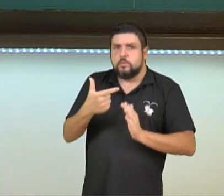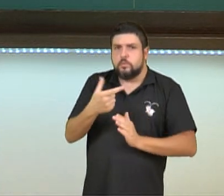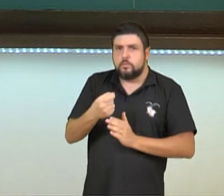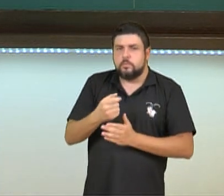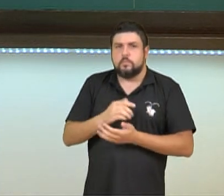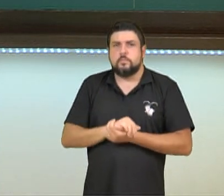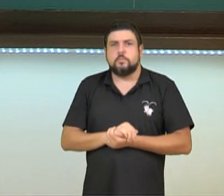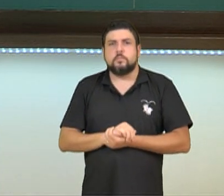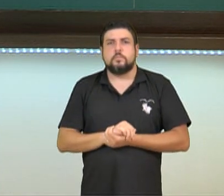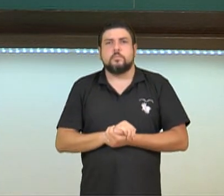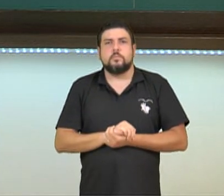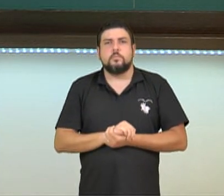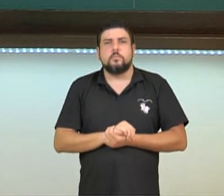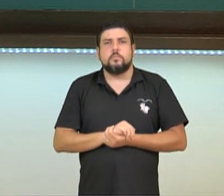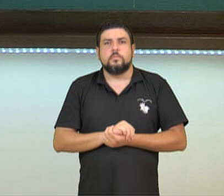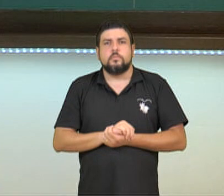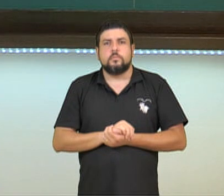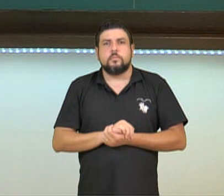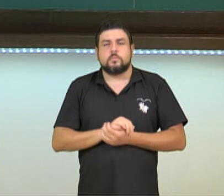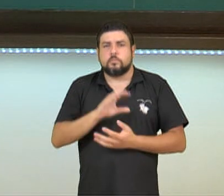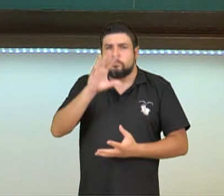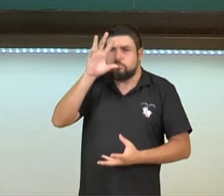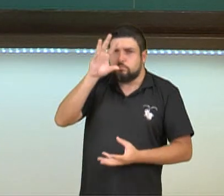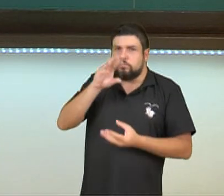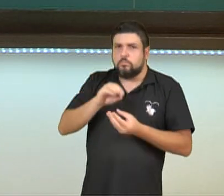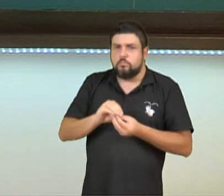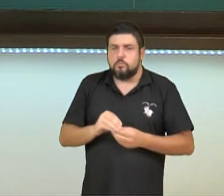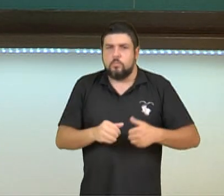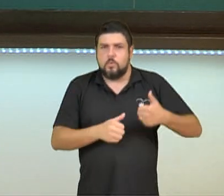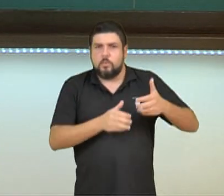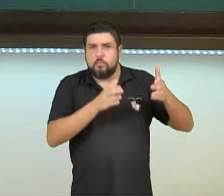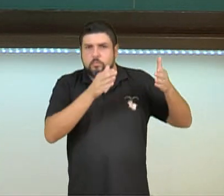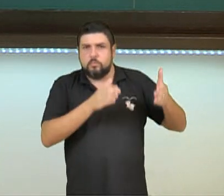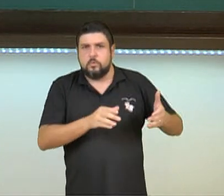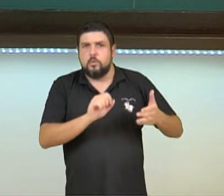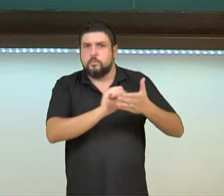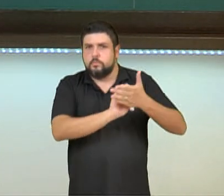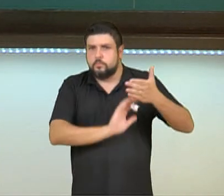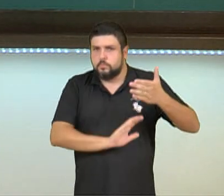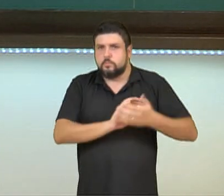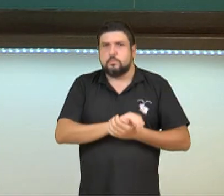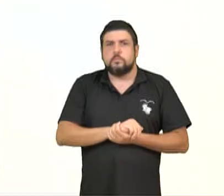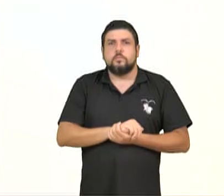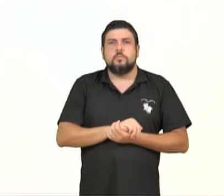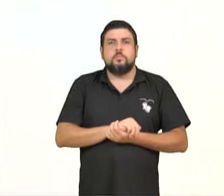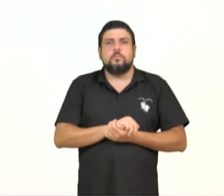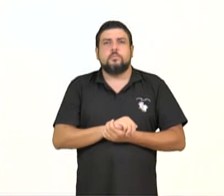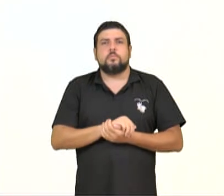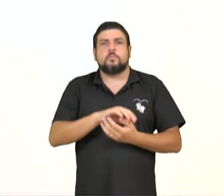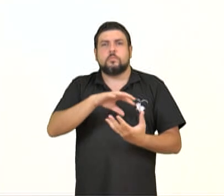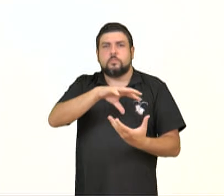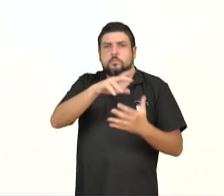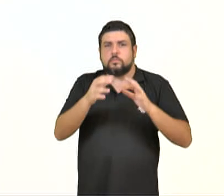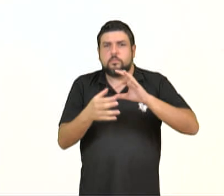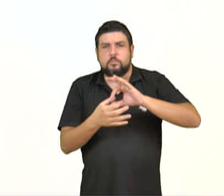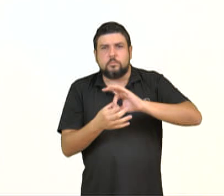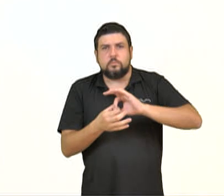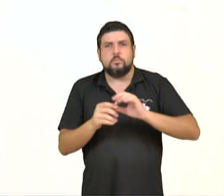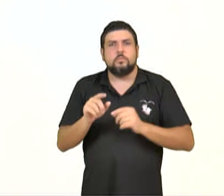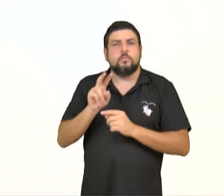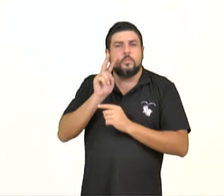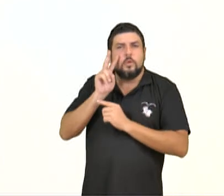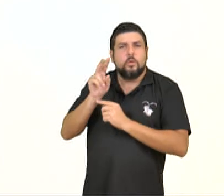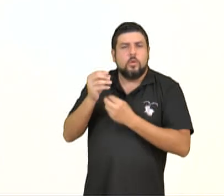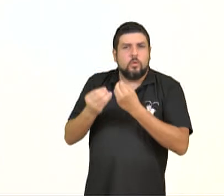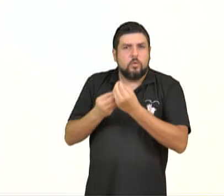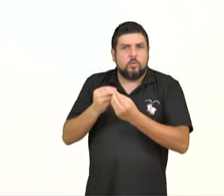XXI. Para isso, fechamos este primeiro bloco com o seguinte exercício. A globalização é vista atualmente como um